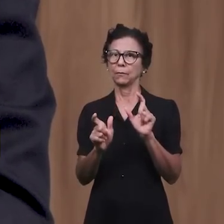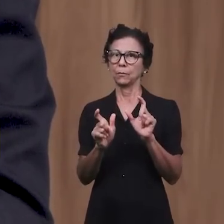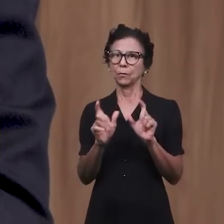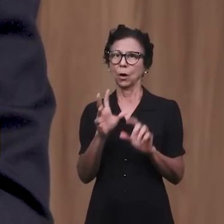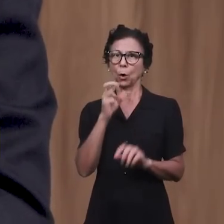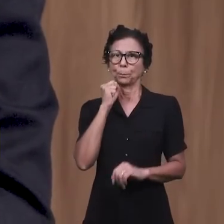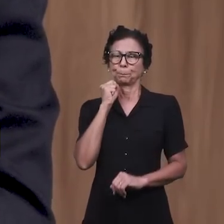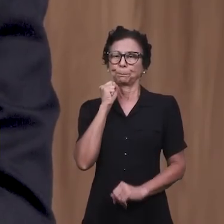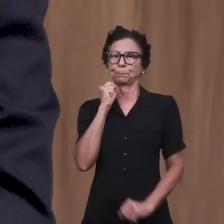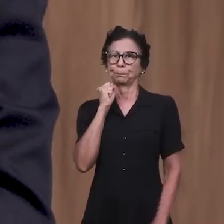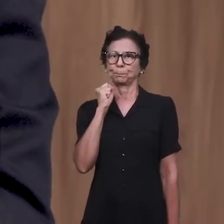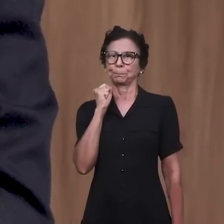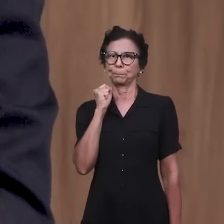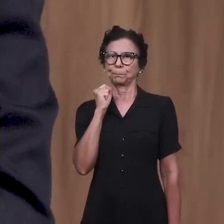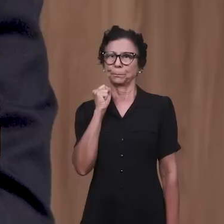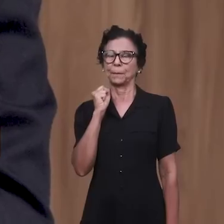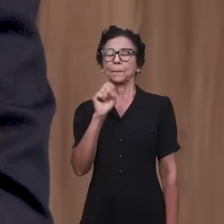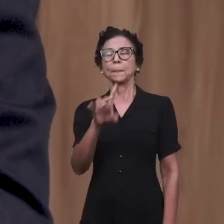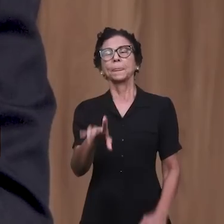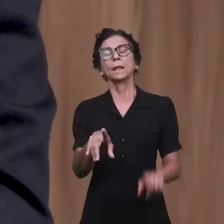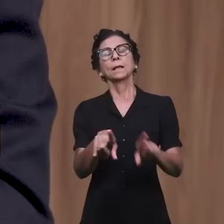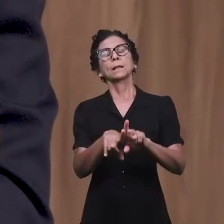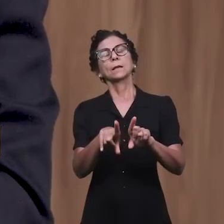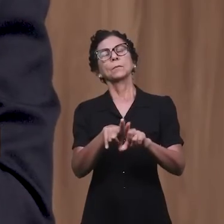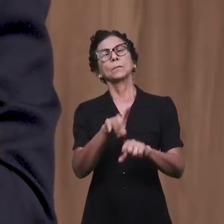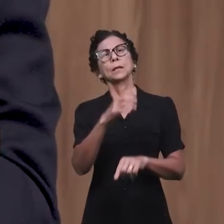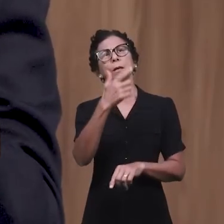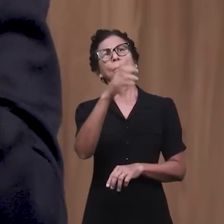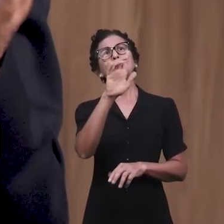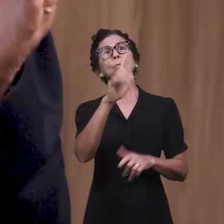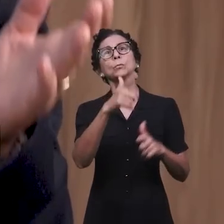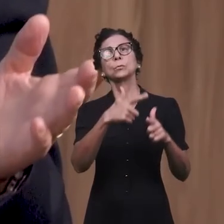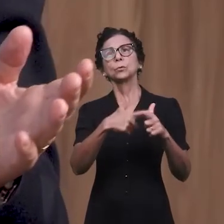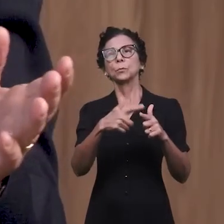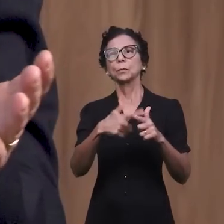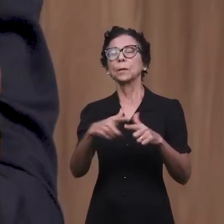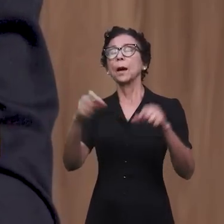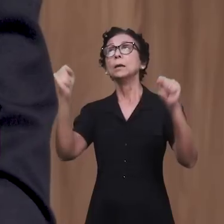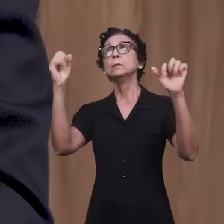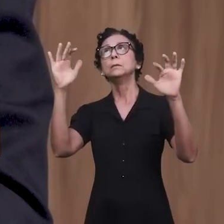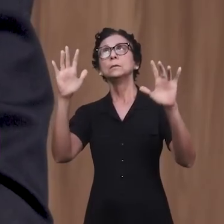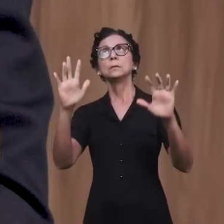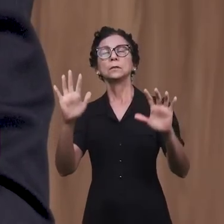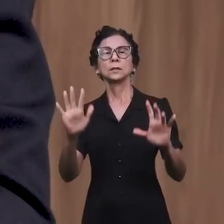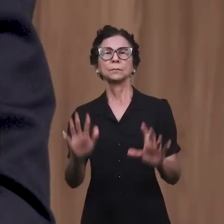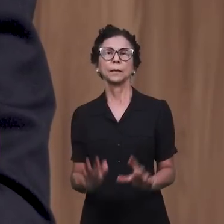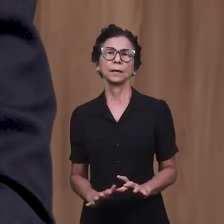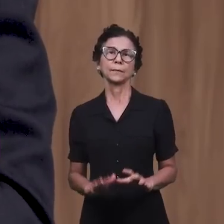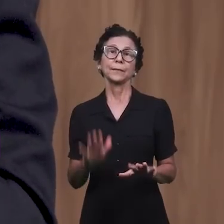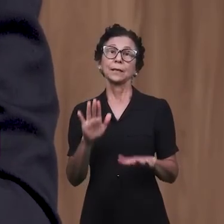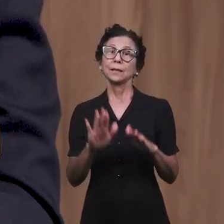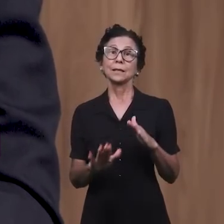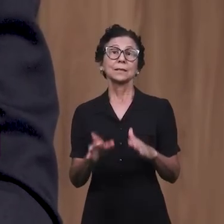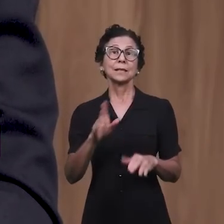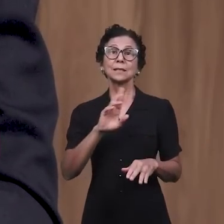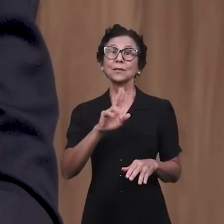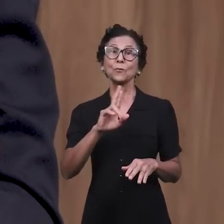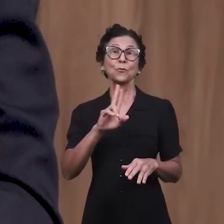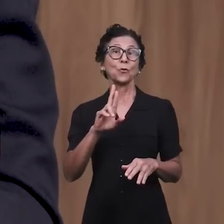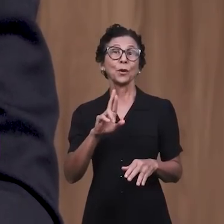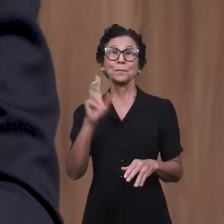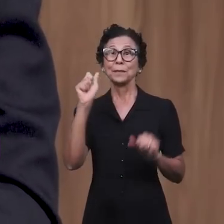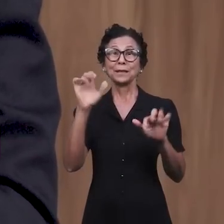outra situação, uma situação tal, assim, foi uma grande benção. E às vezes não foi uma dificuldade